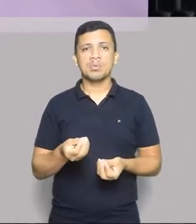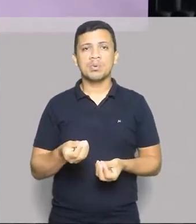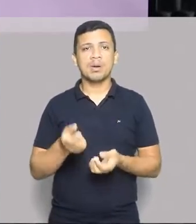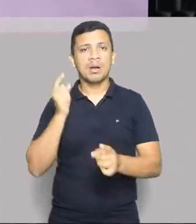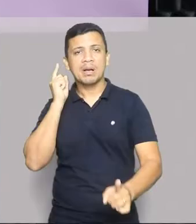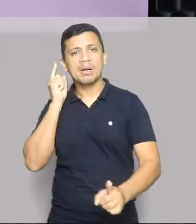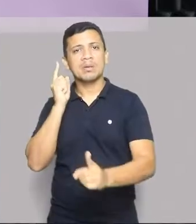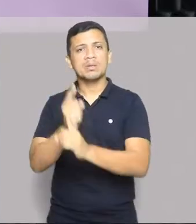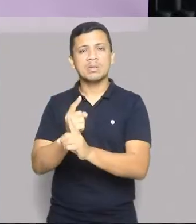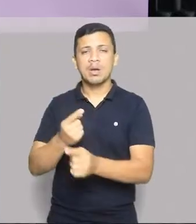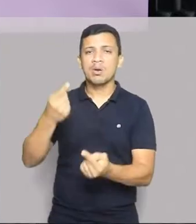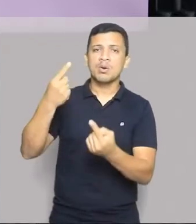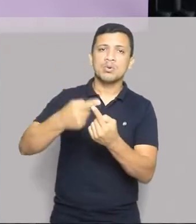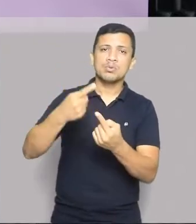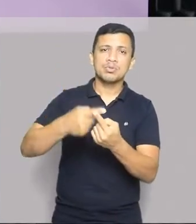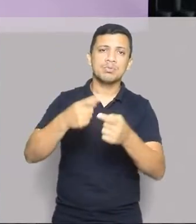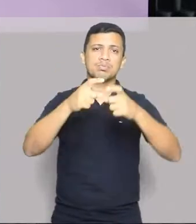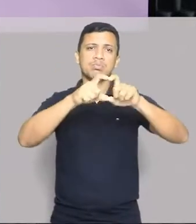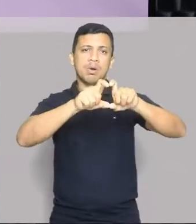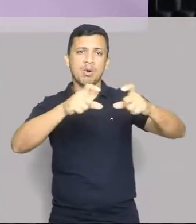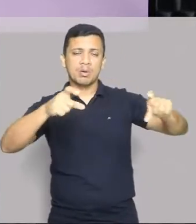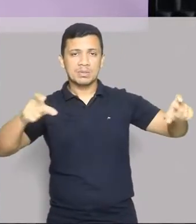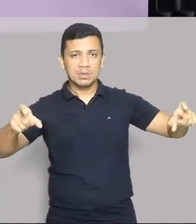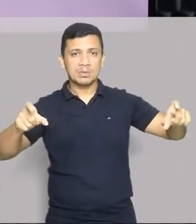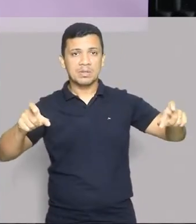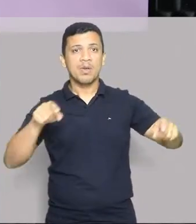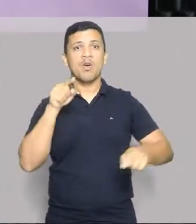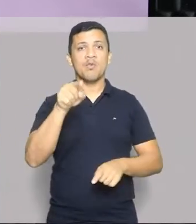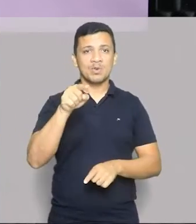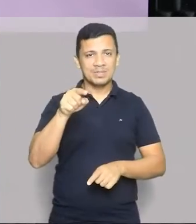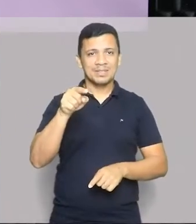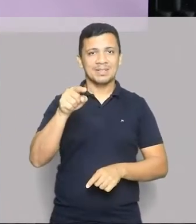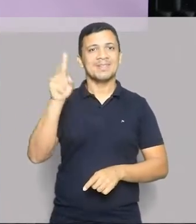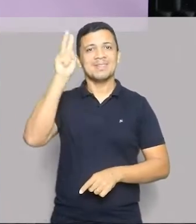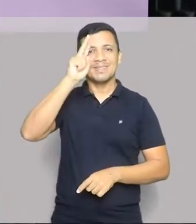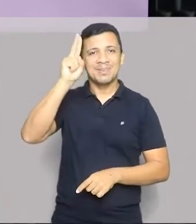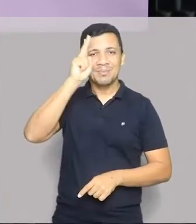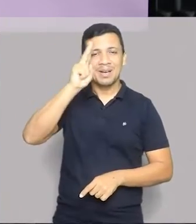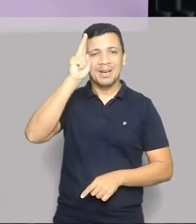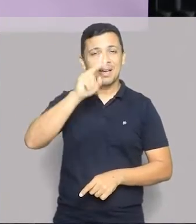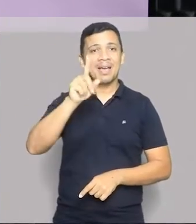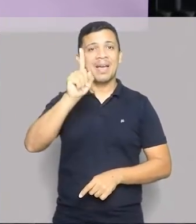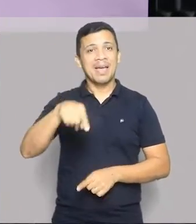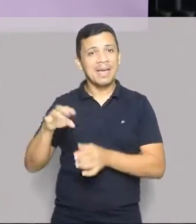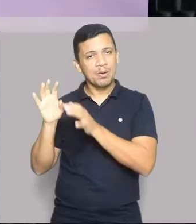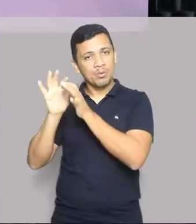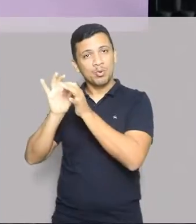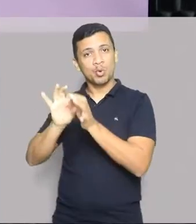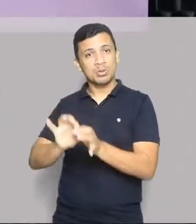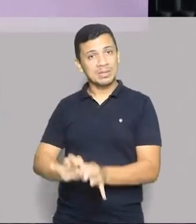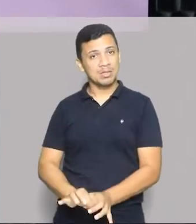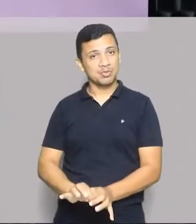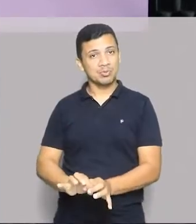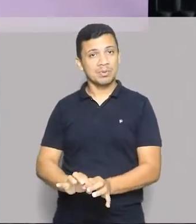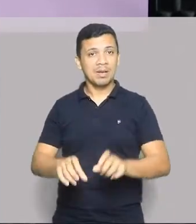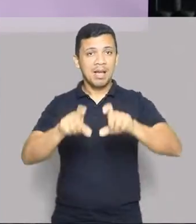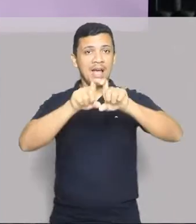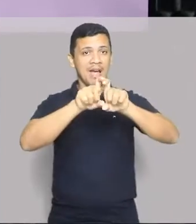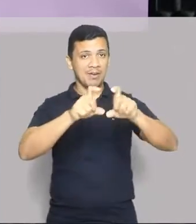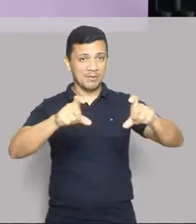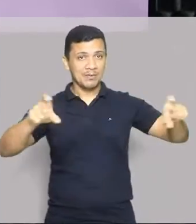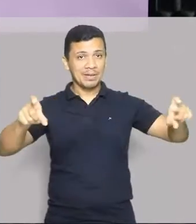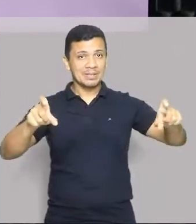a classificação de uma oração, você não deve esquecer, é o contexto, é a frase, tá? Isso vai